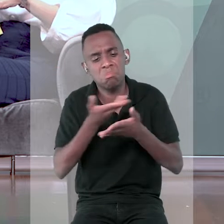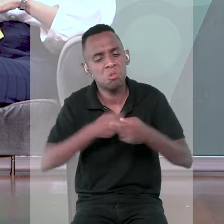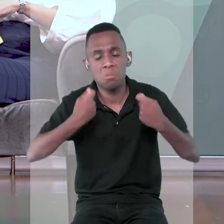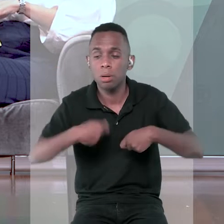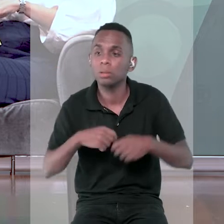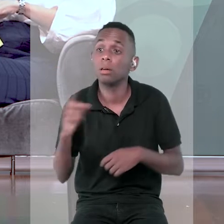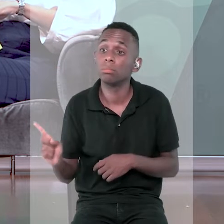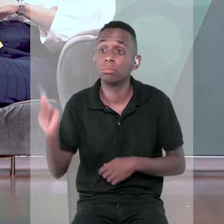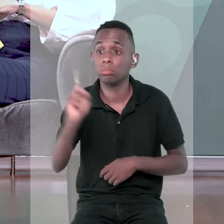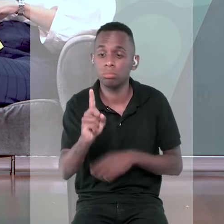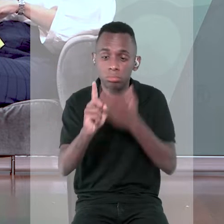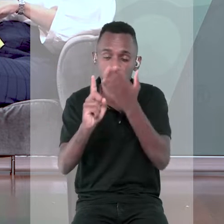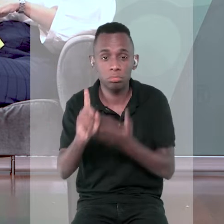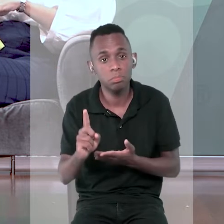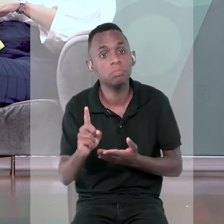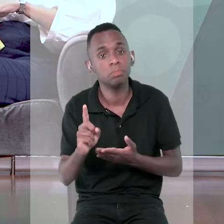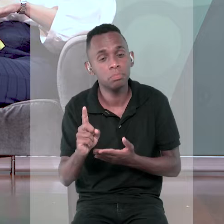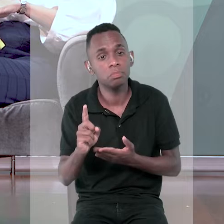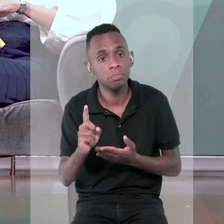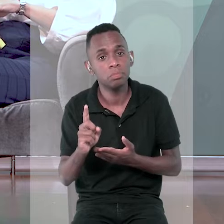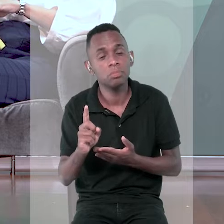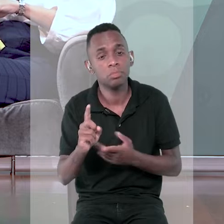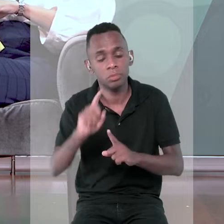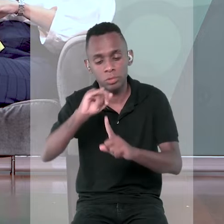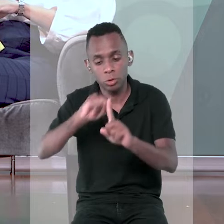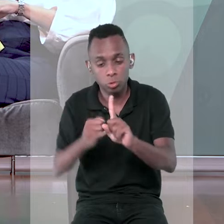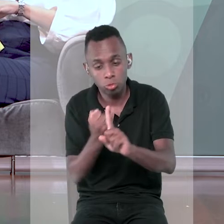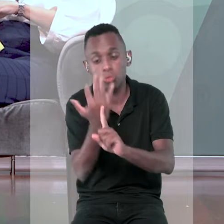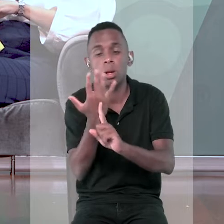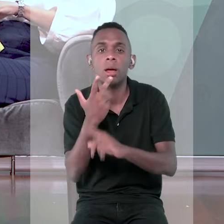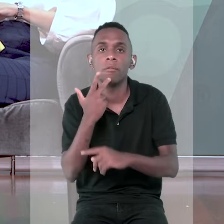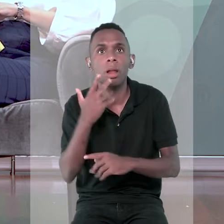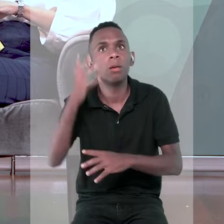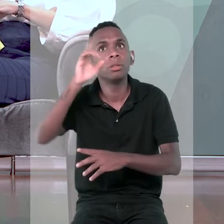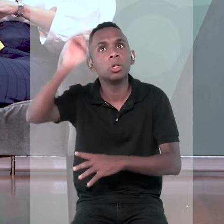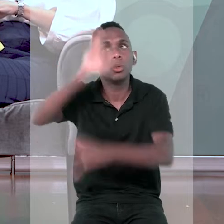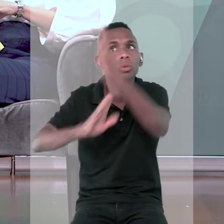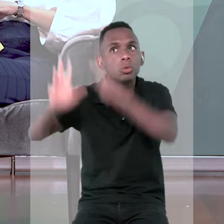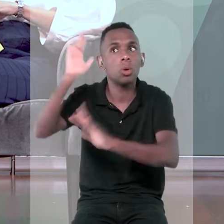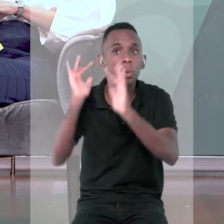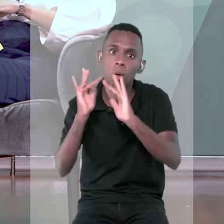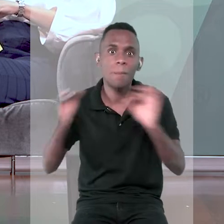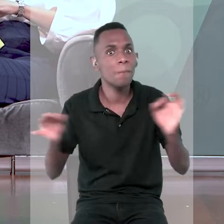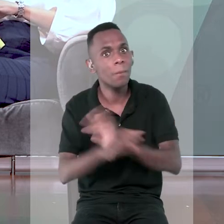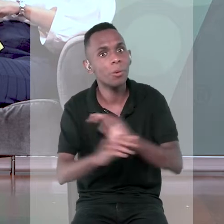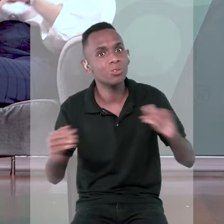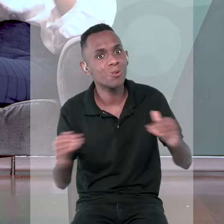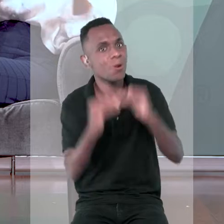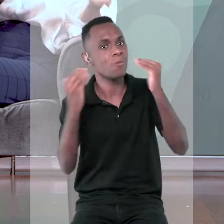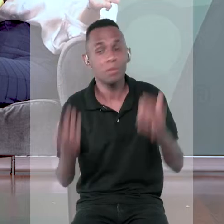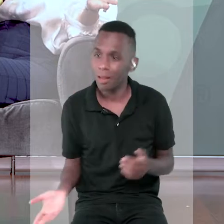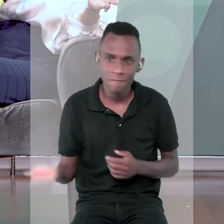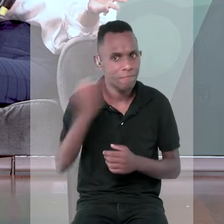Aí aparece a Virgem Joana d'Arc, né, falando que ouvia a voz de Deus, está feito. Ela